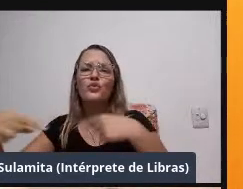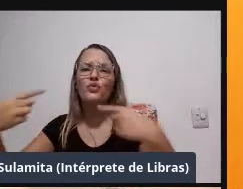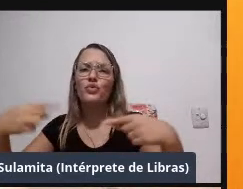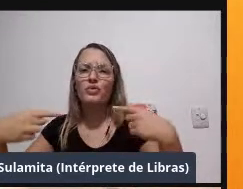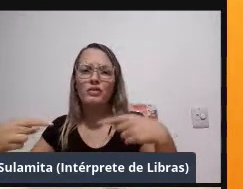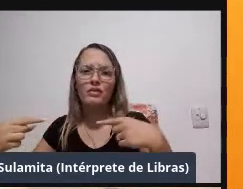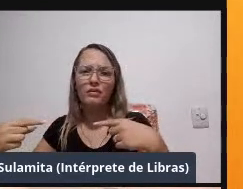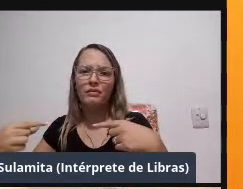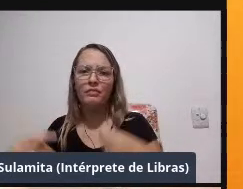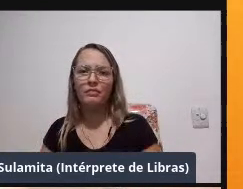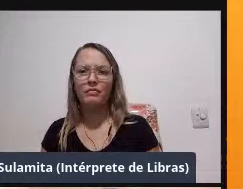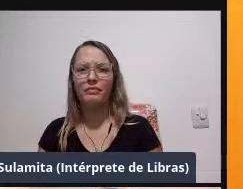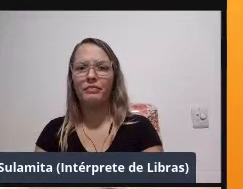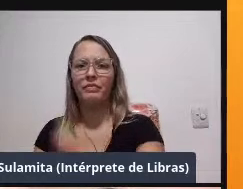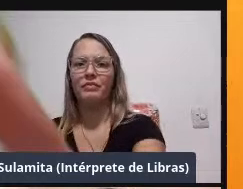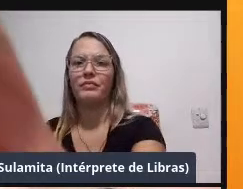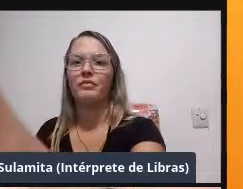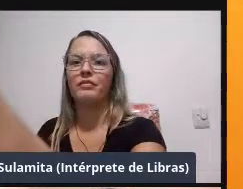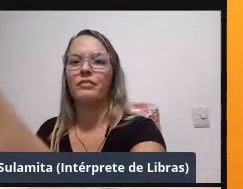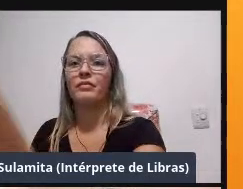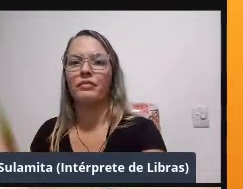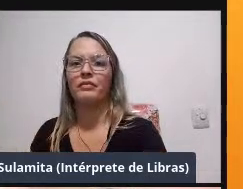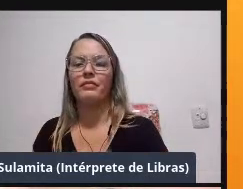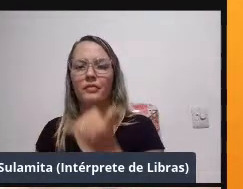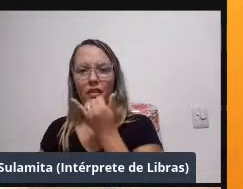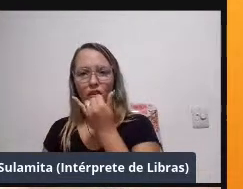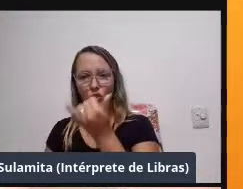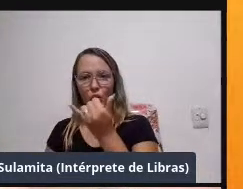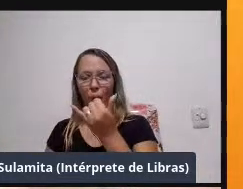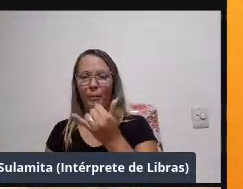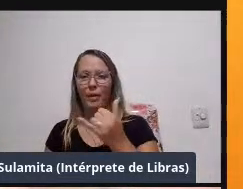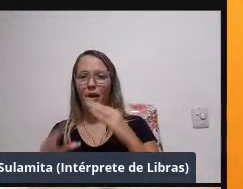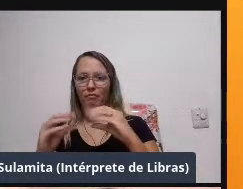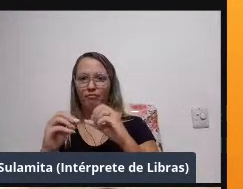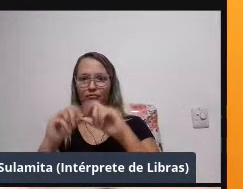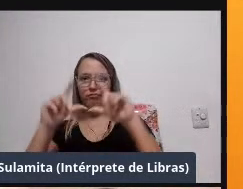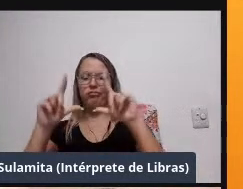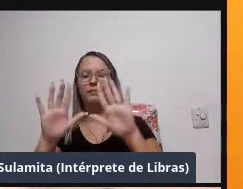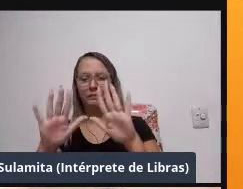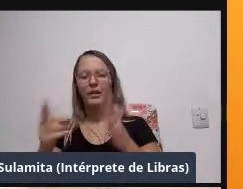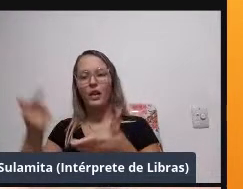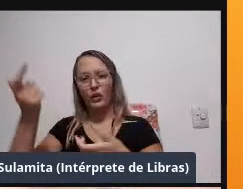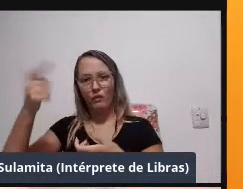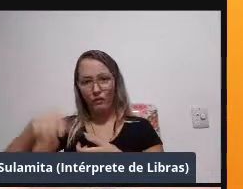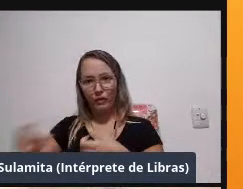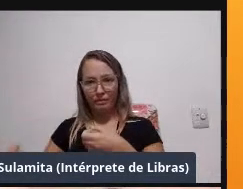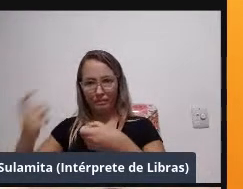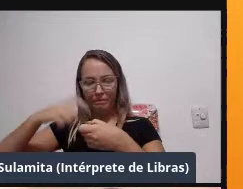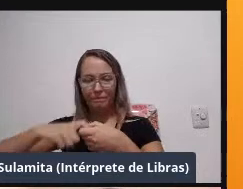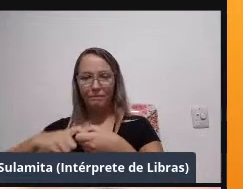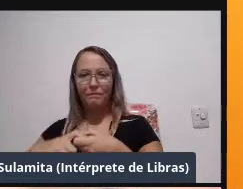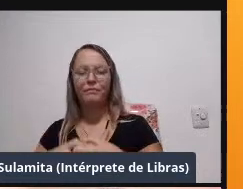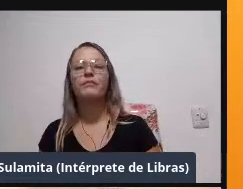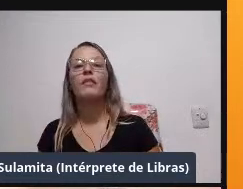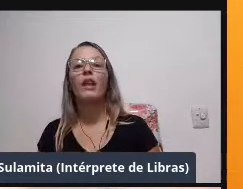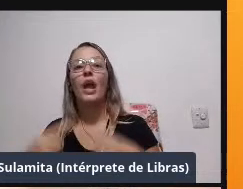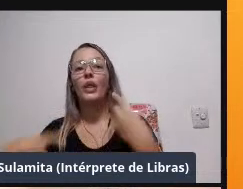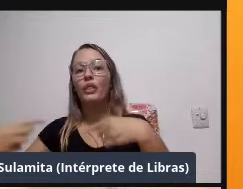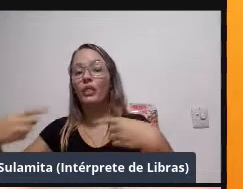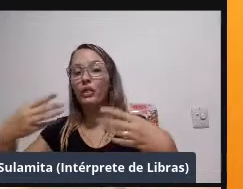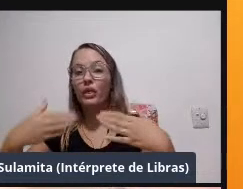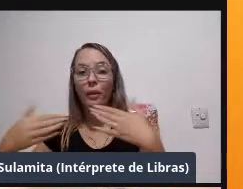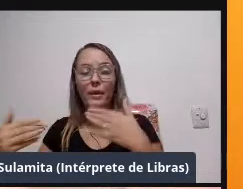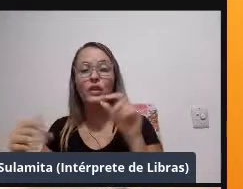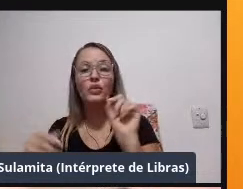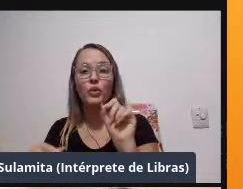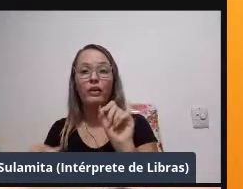papel da escravidão na constituição da sociedade brasileira, né? O debate sobre o racismo, denúncia, e